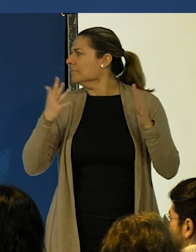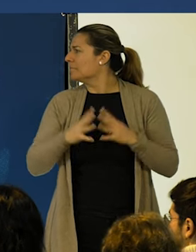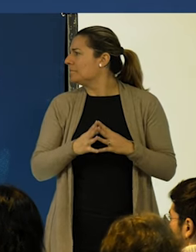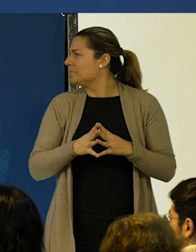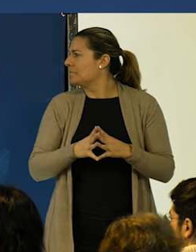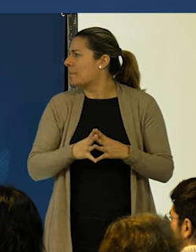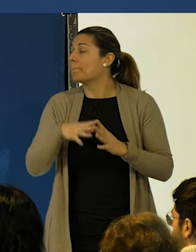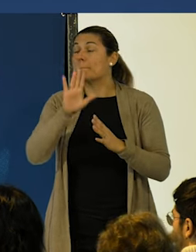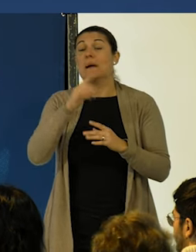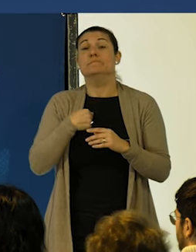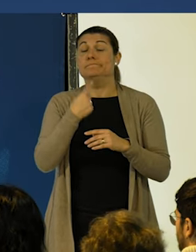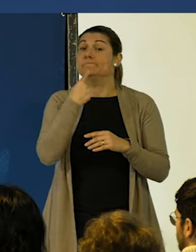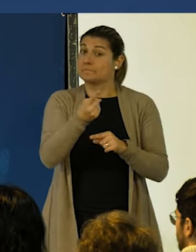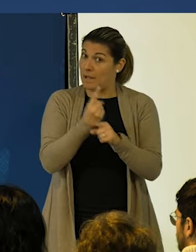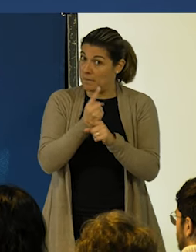Mas quando digo